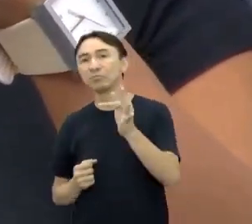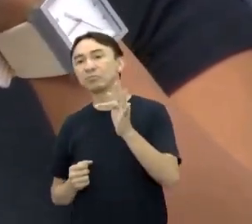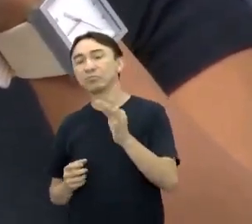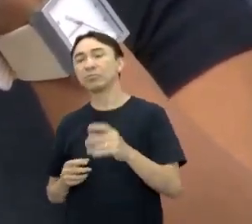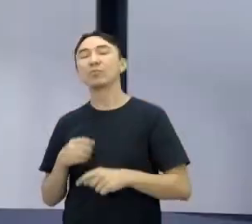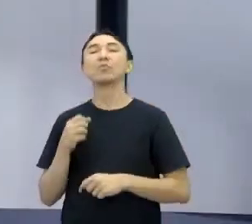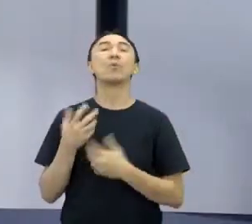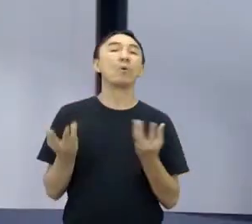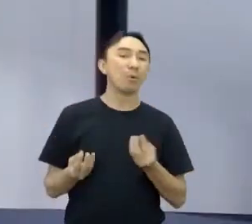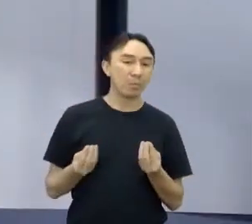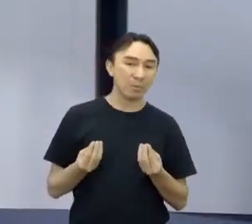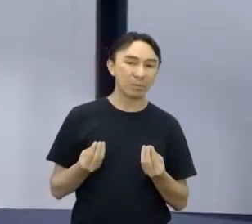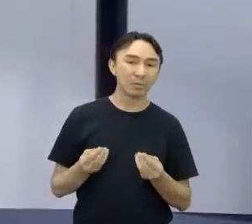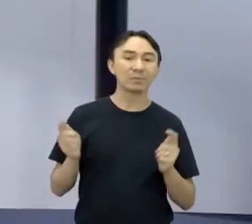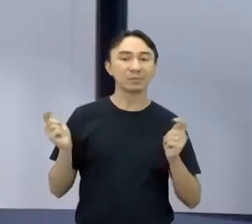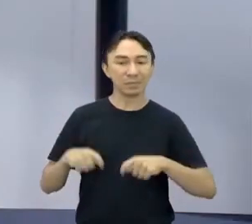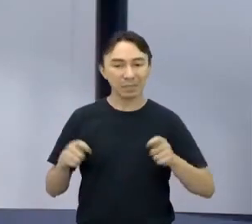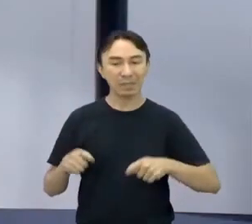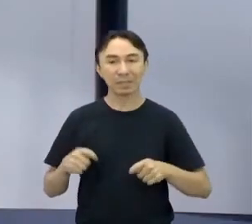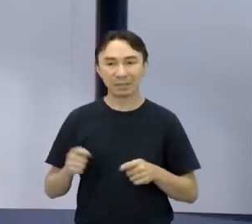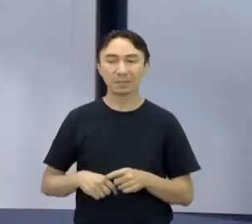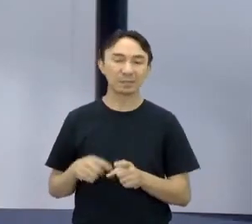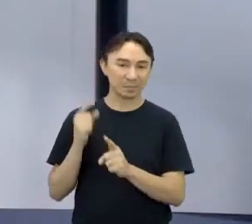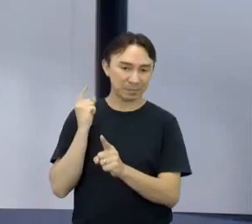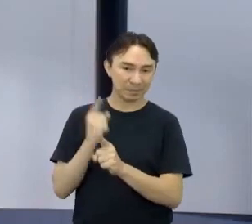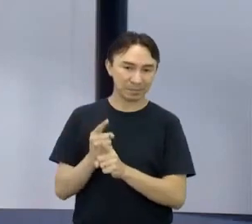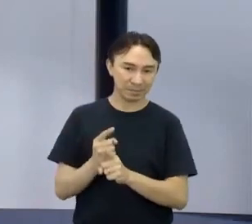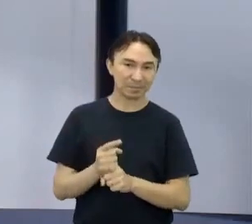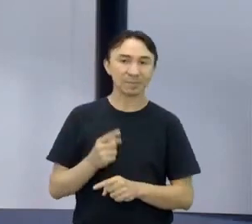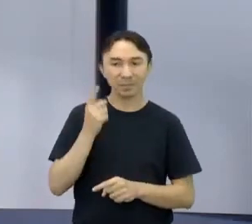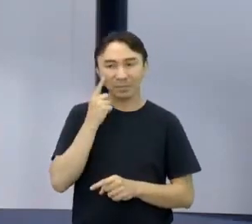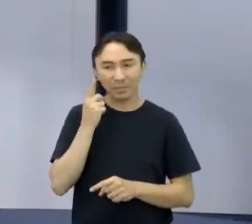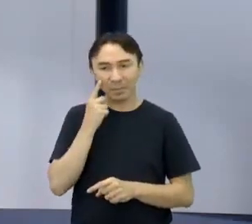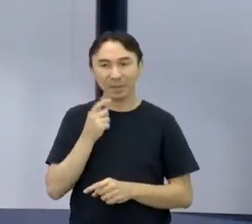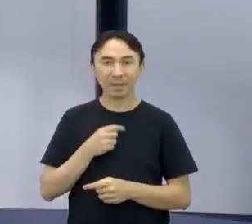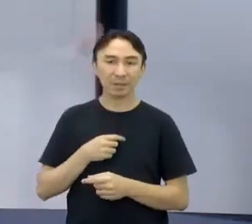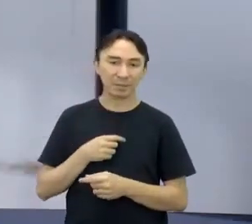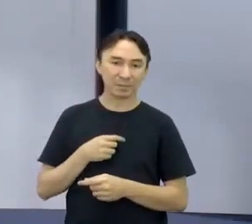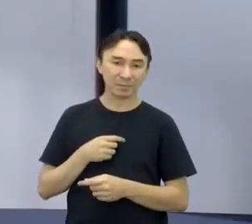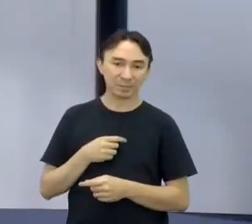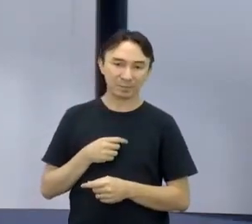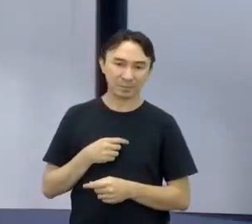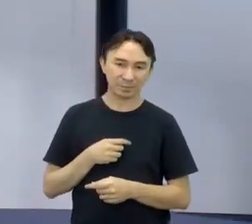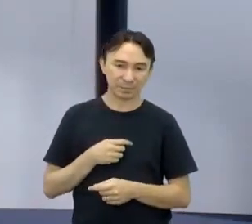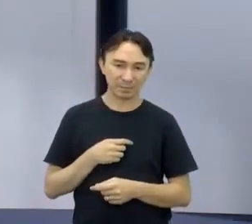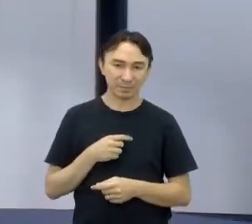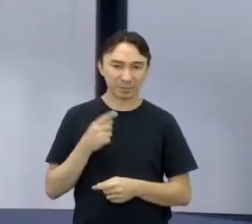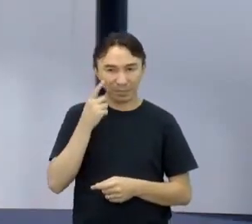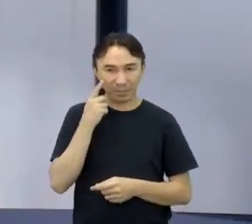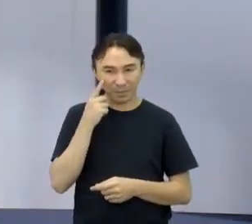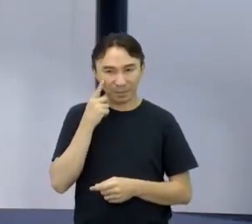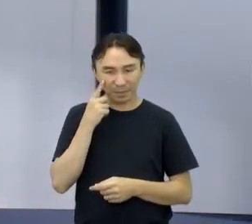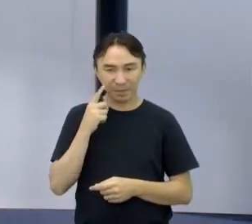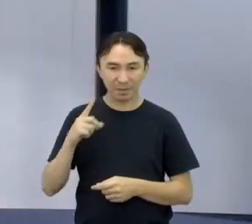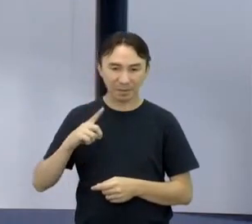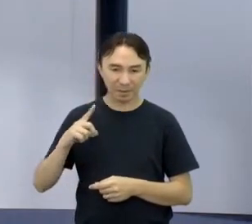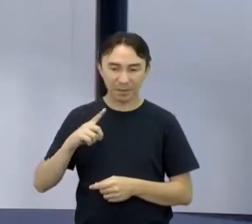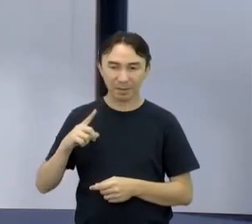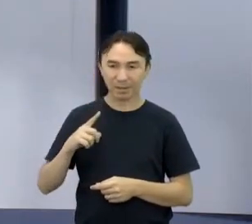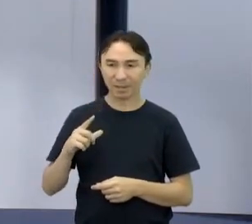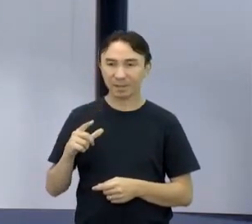definir claramente quem é. Vou aproveitar que o Gui colocou aqui pra gente na telinha, vou mostrar para vocês como